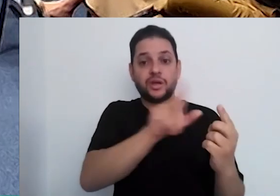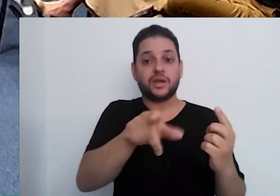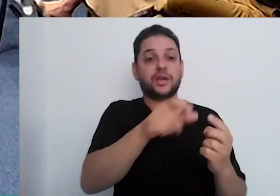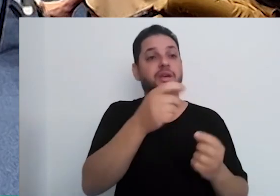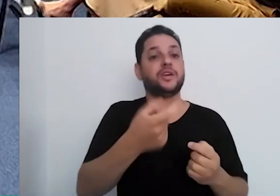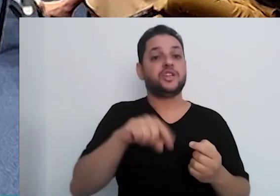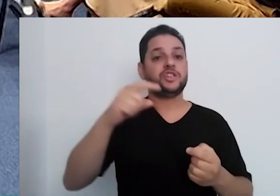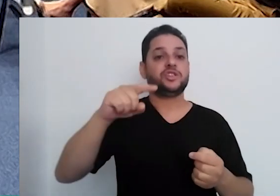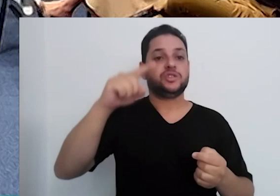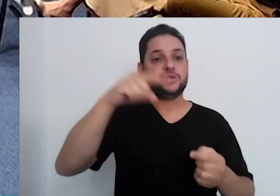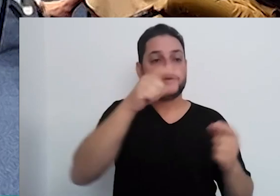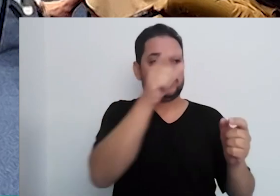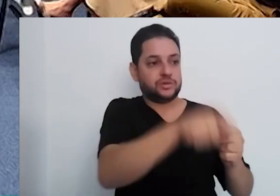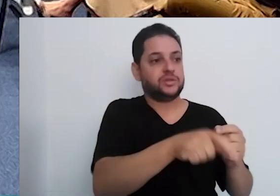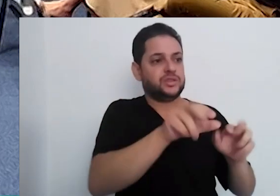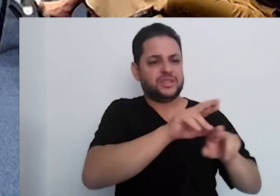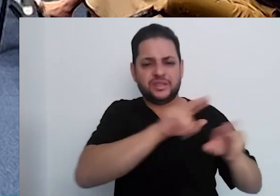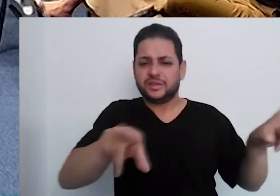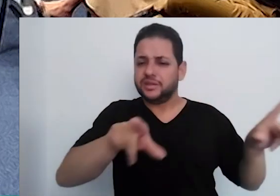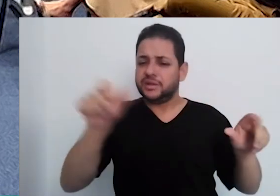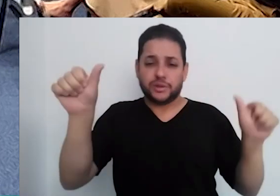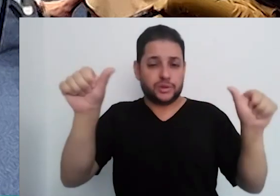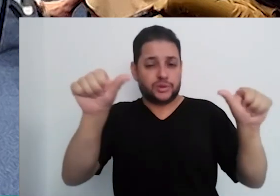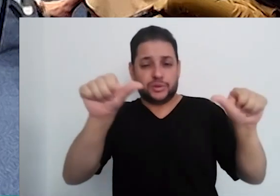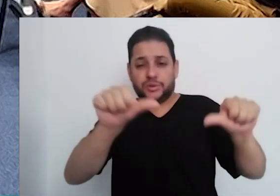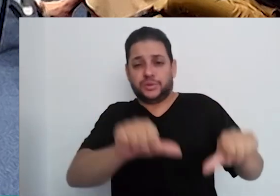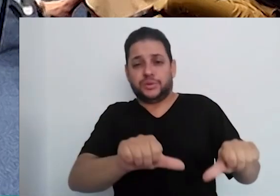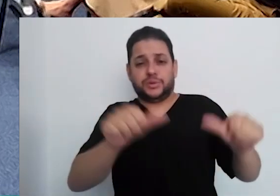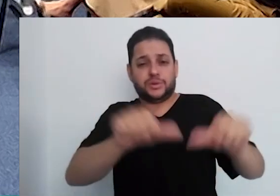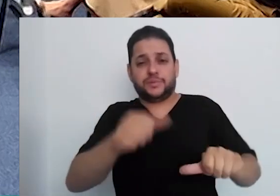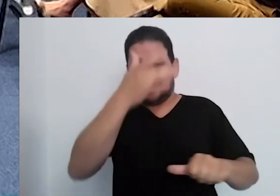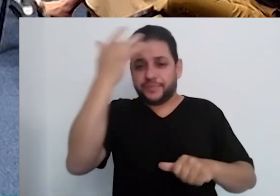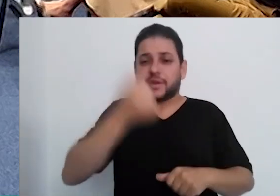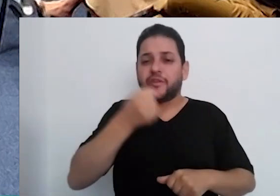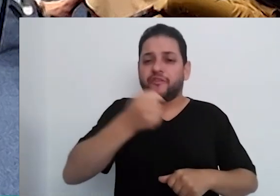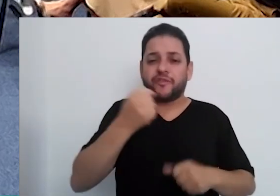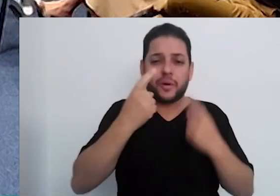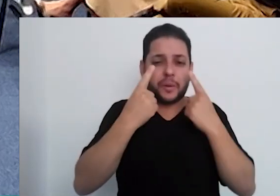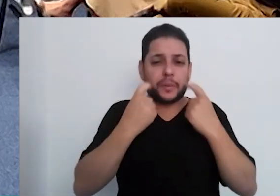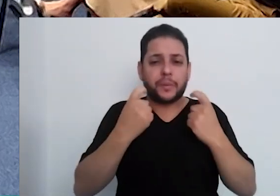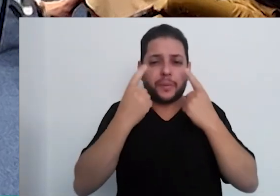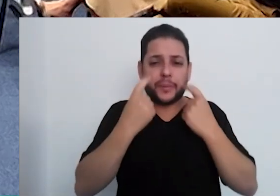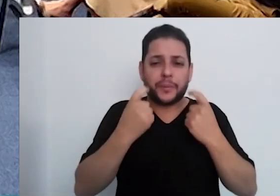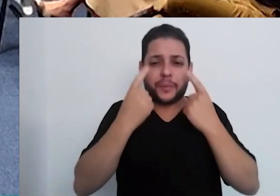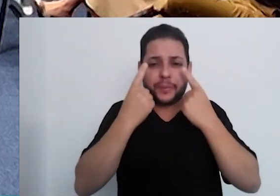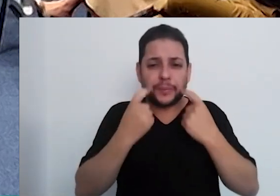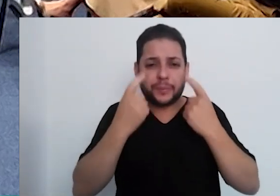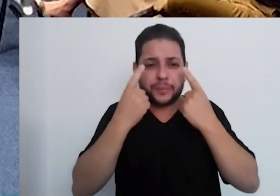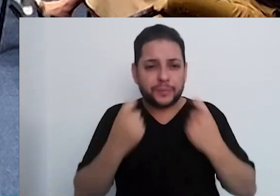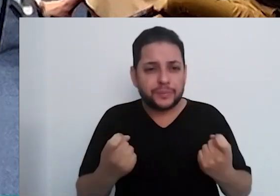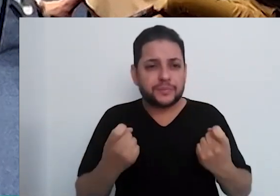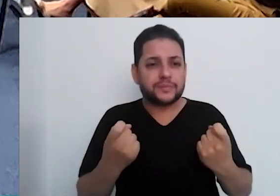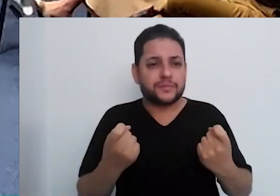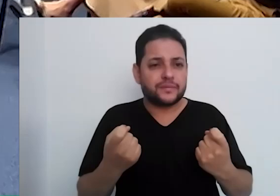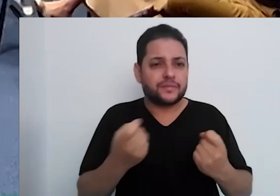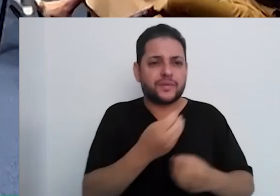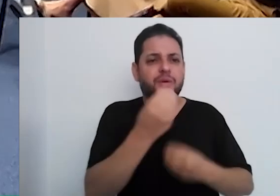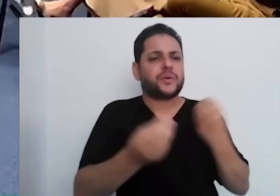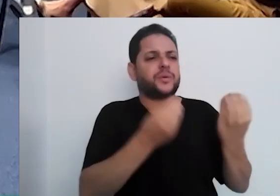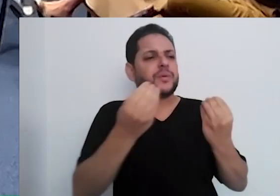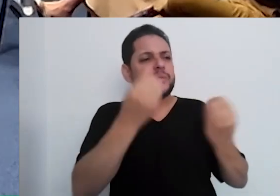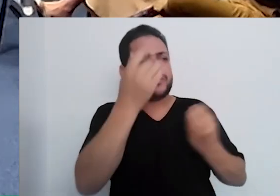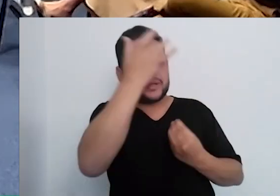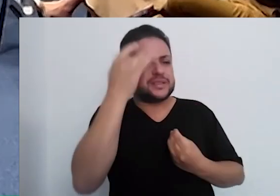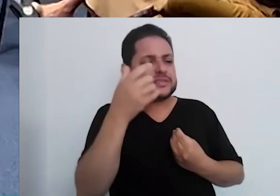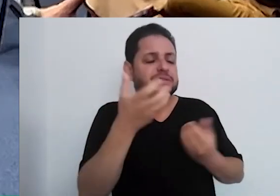casos horrorosos em que as pessoas que estão dando entrevista estão chorando você diz como é que a gente vai fazer que os ouvintes queiram passar de um episódio